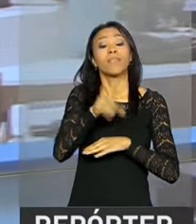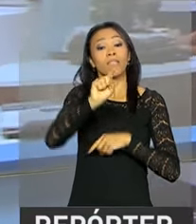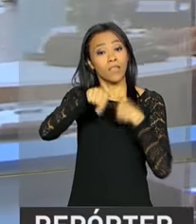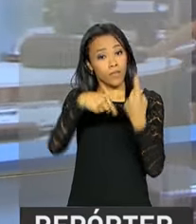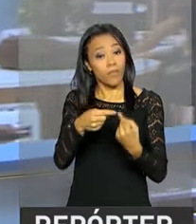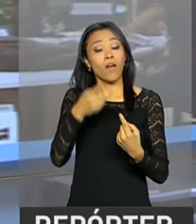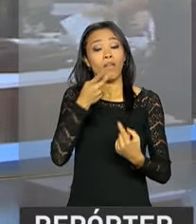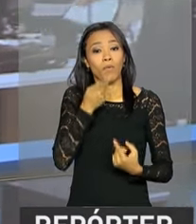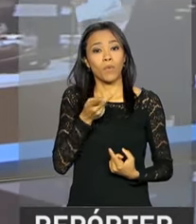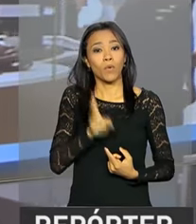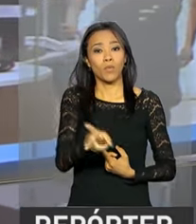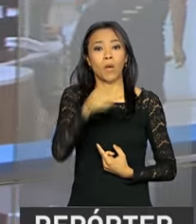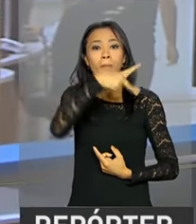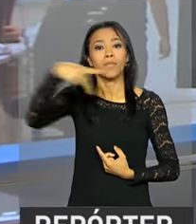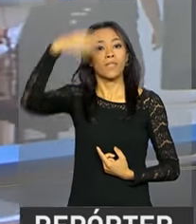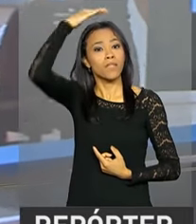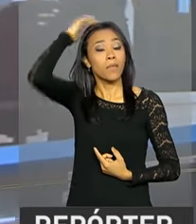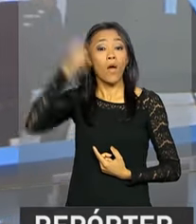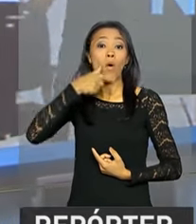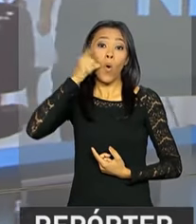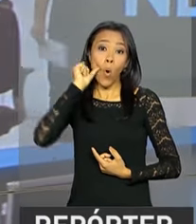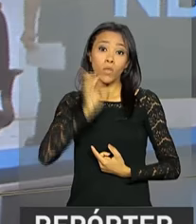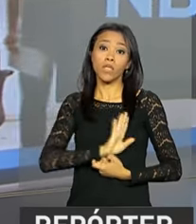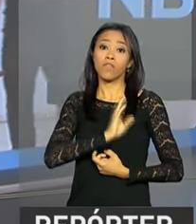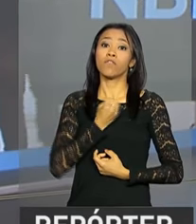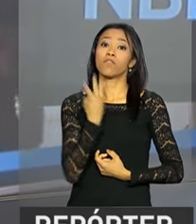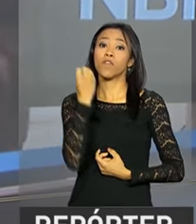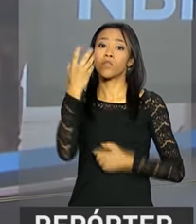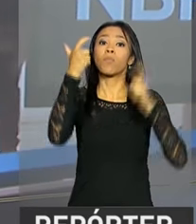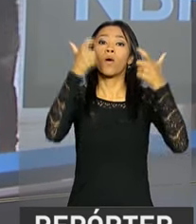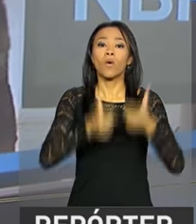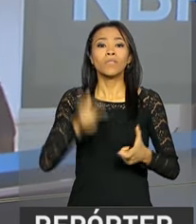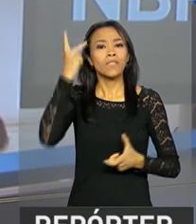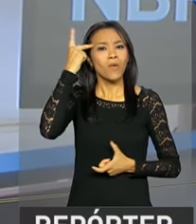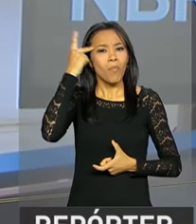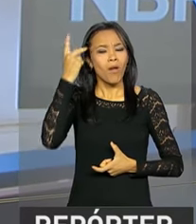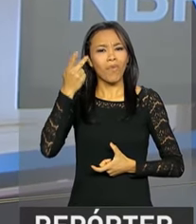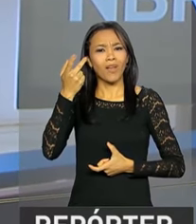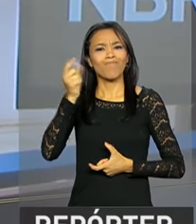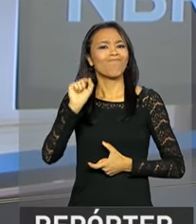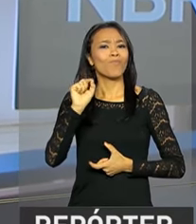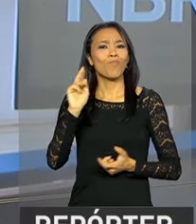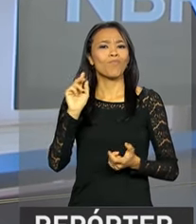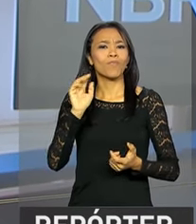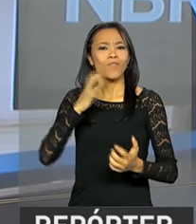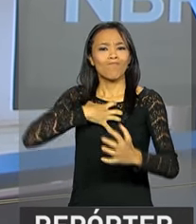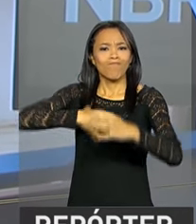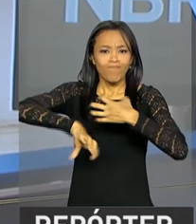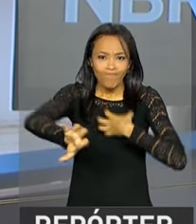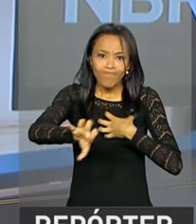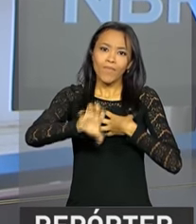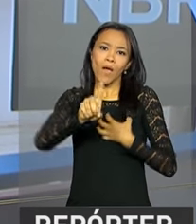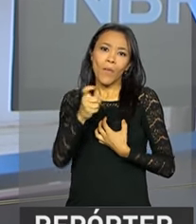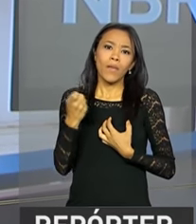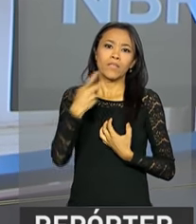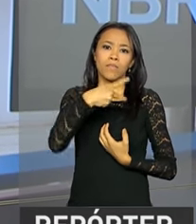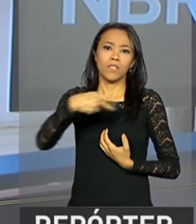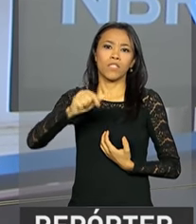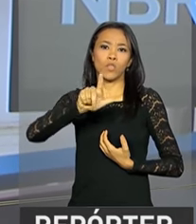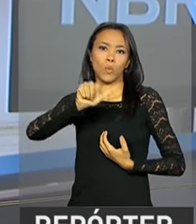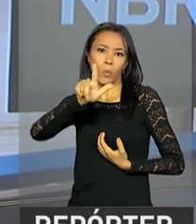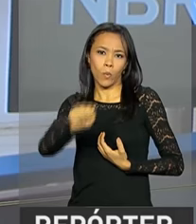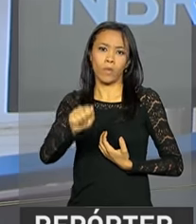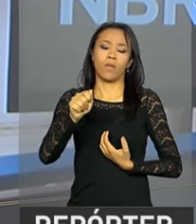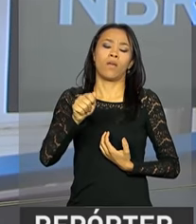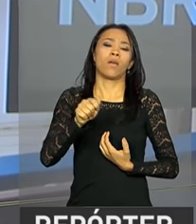presidente Michel Temer, que ontem esteve em São Paulo para prestar solidariedade ao ex-presidente Lula. Médicos que